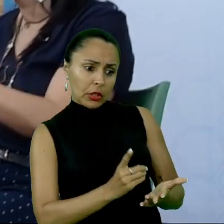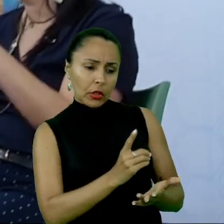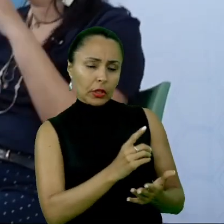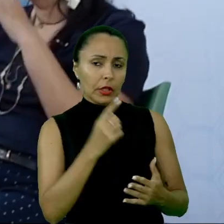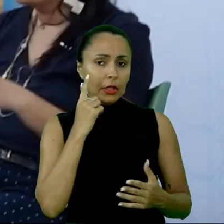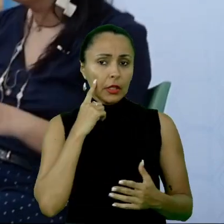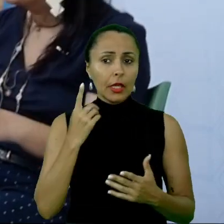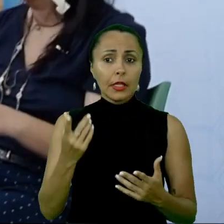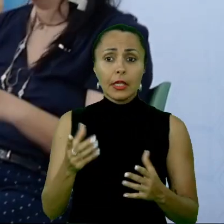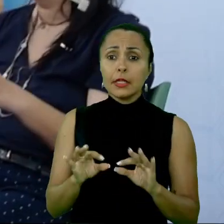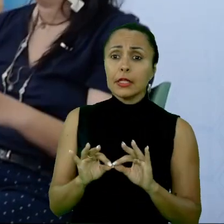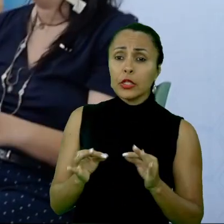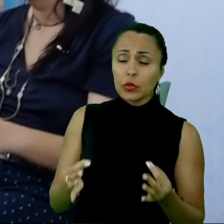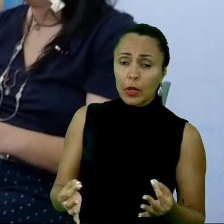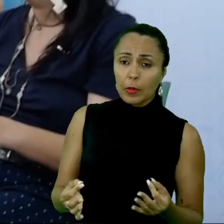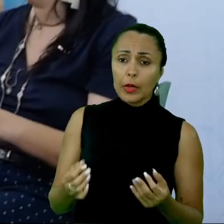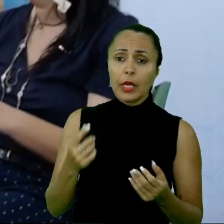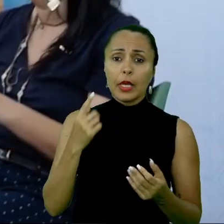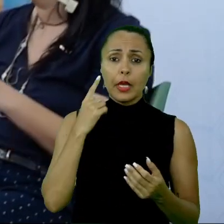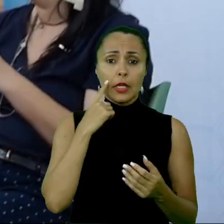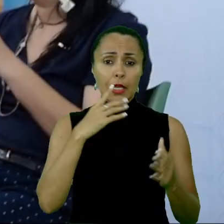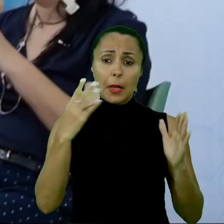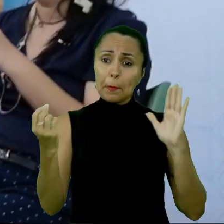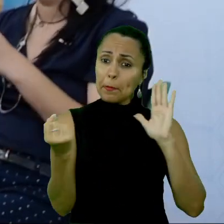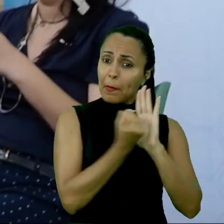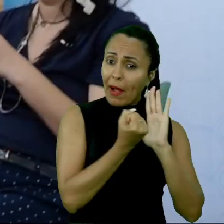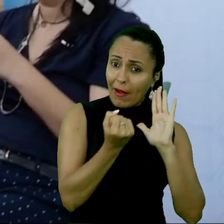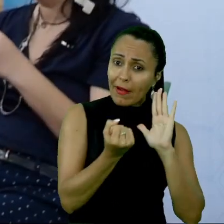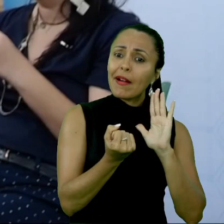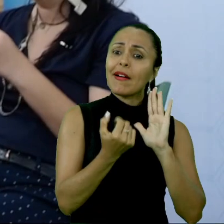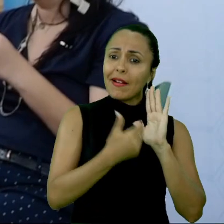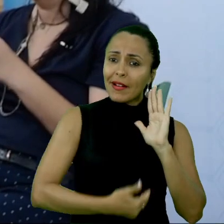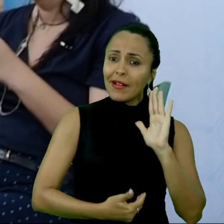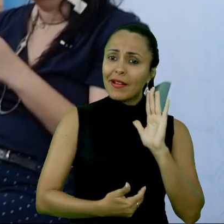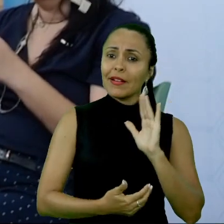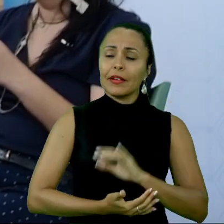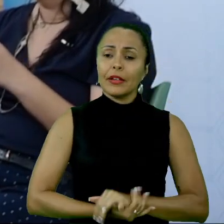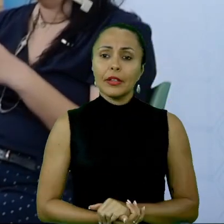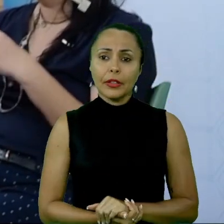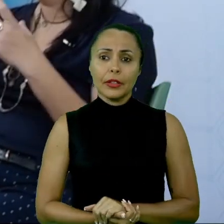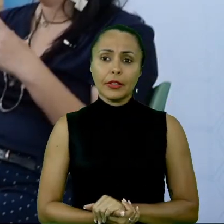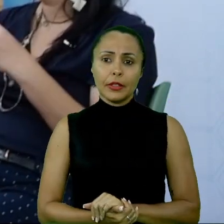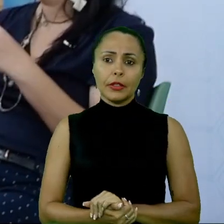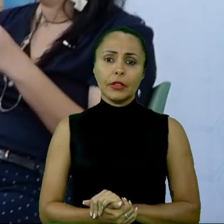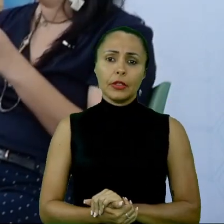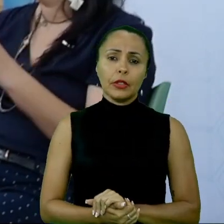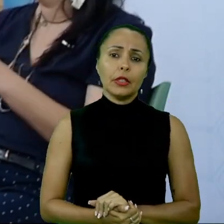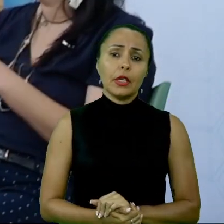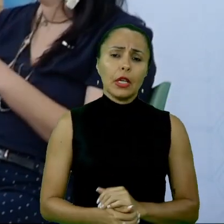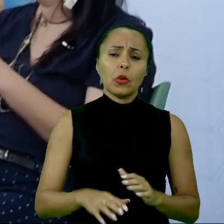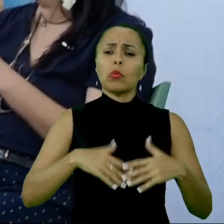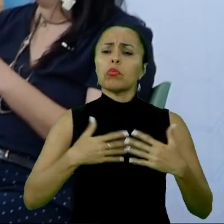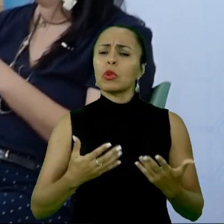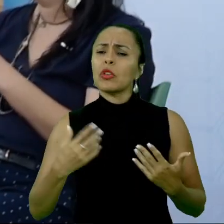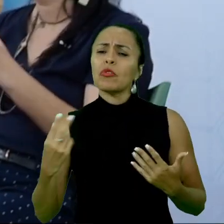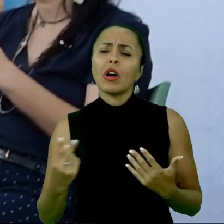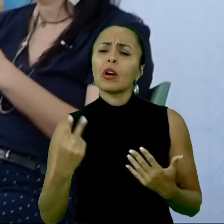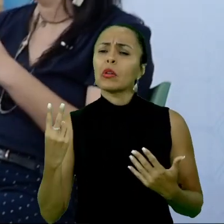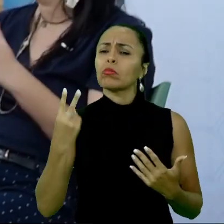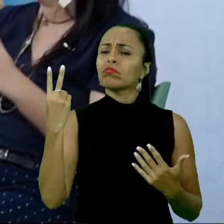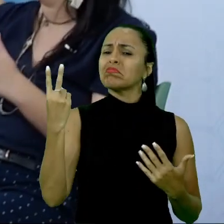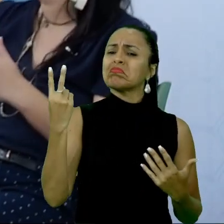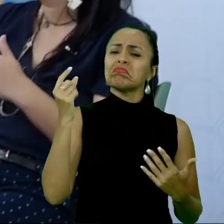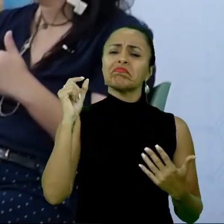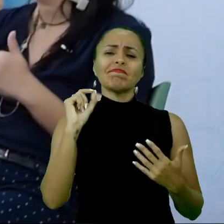o quadro aplicado ali. Então, como de repente, que valor é esse, né, da obra de arte?